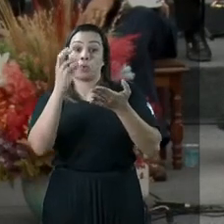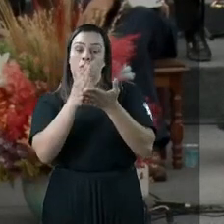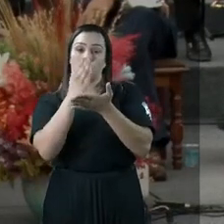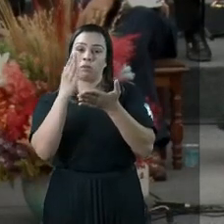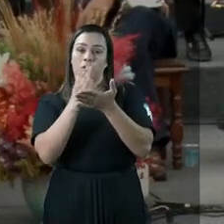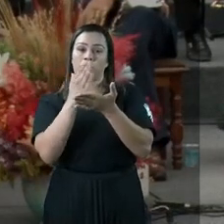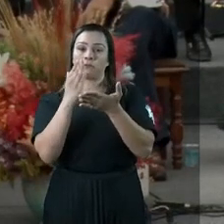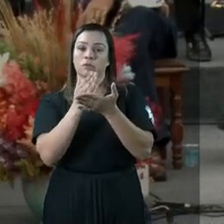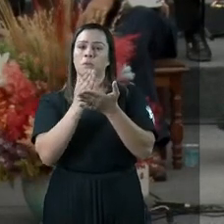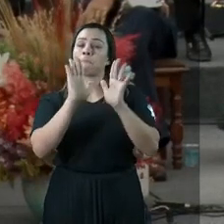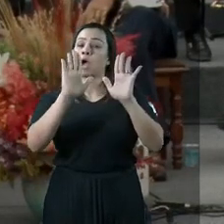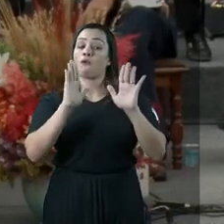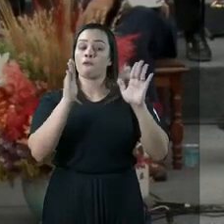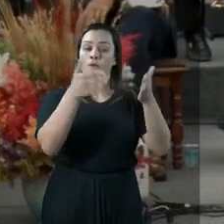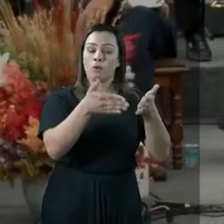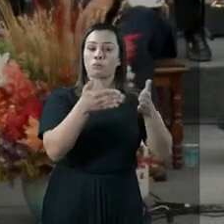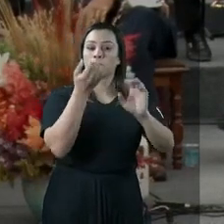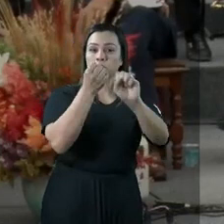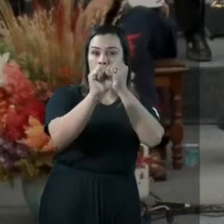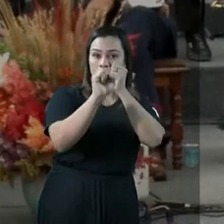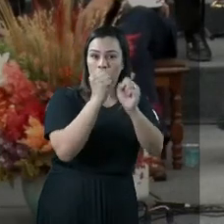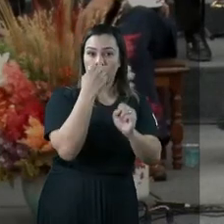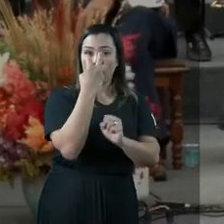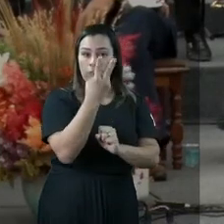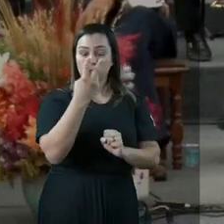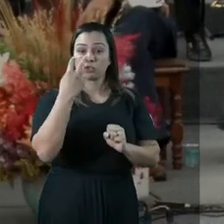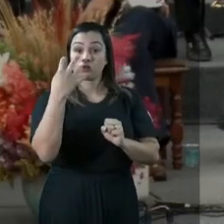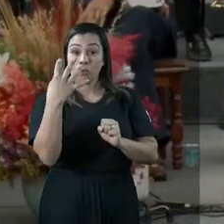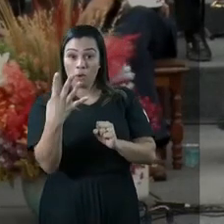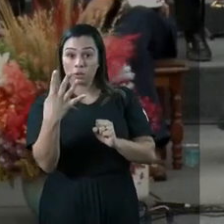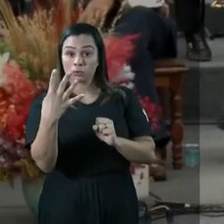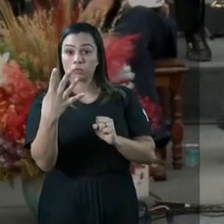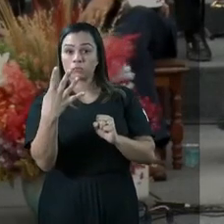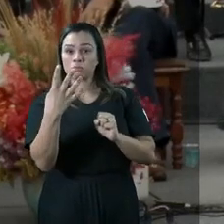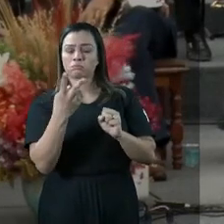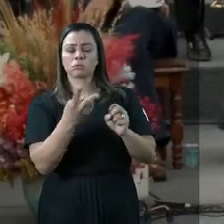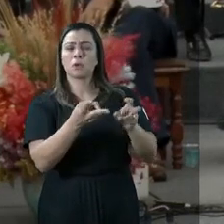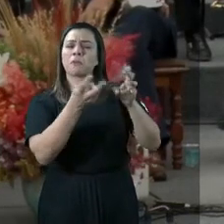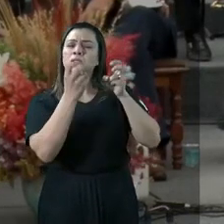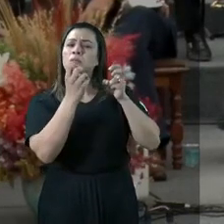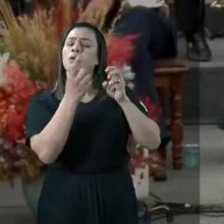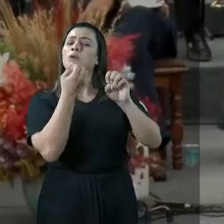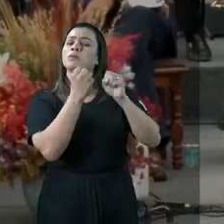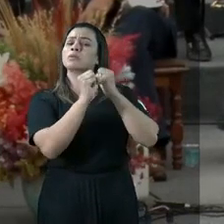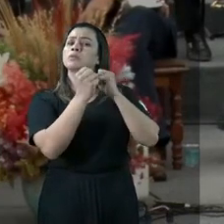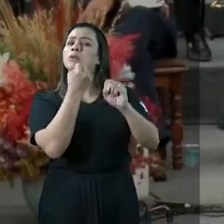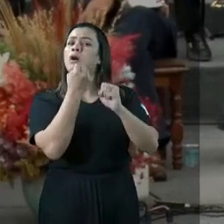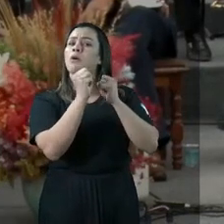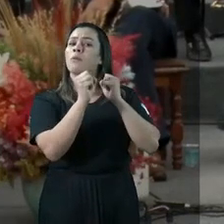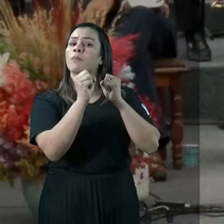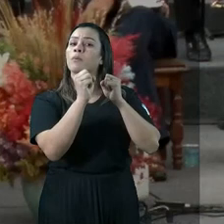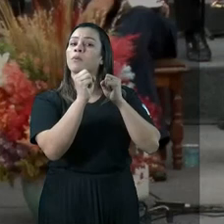uma expressão sálmica e hínica, mas também é uma composição